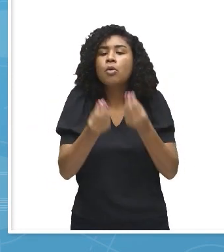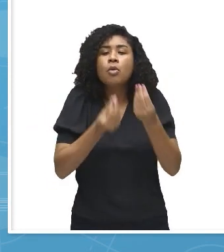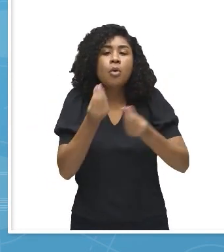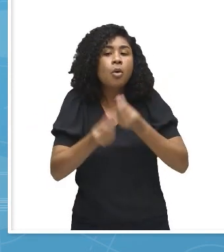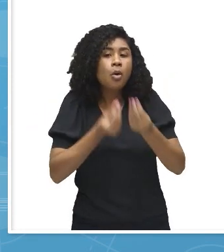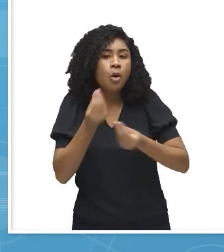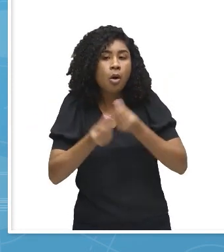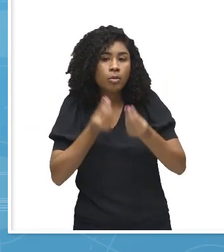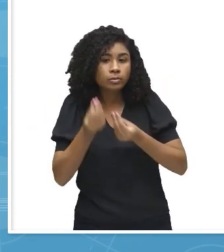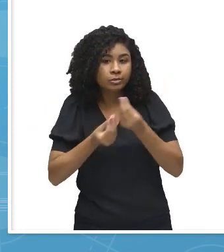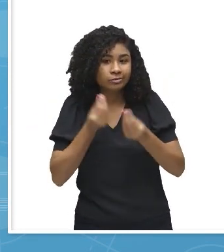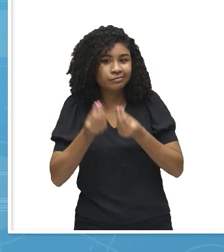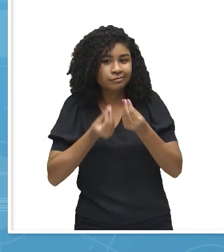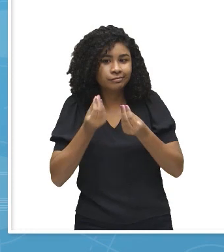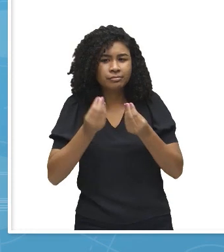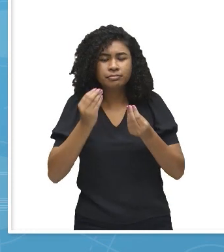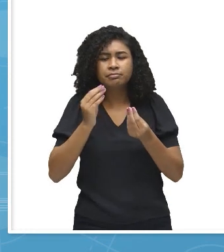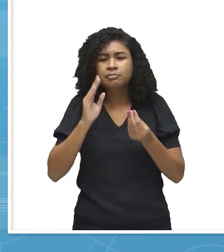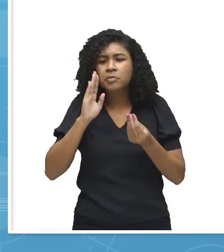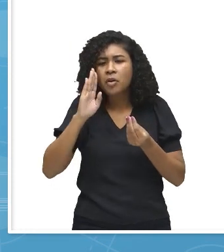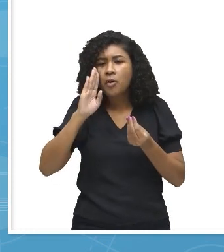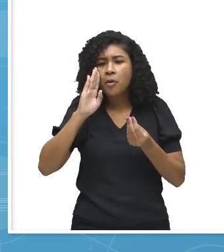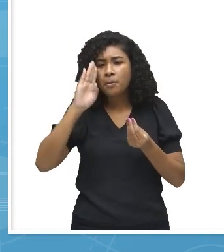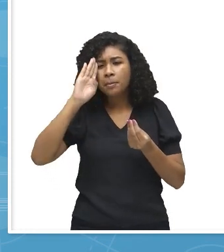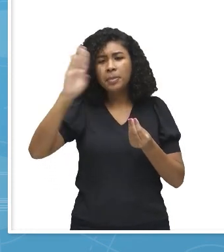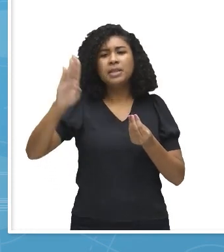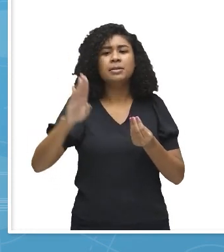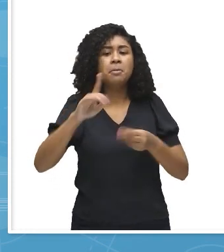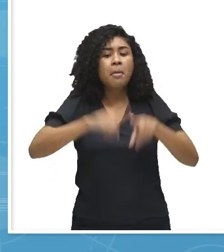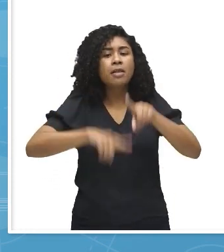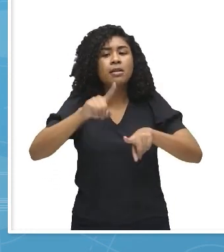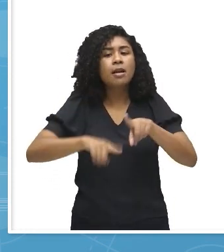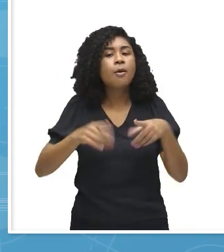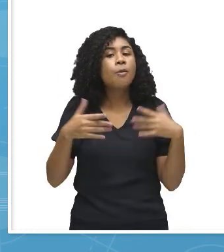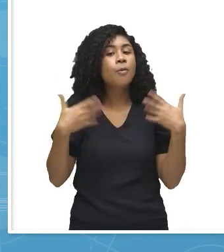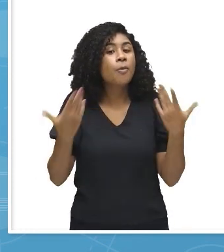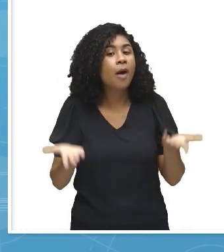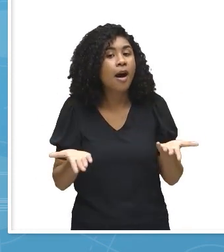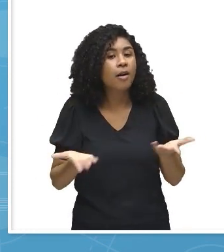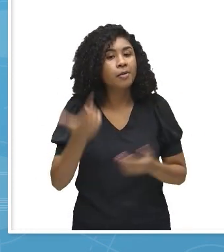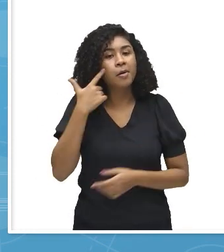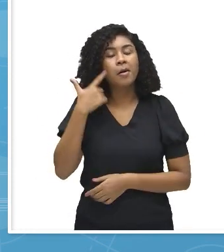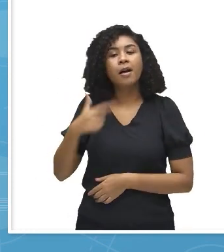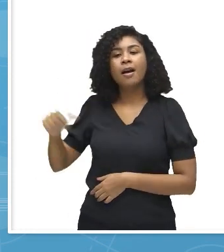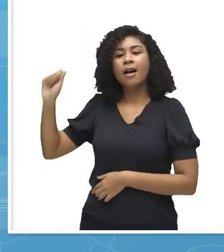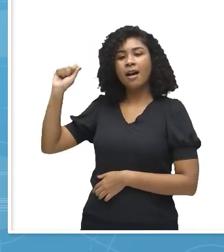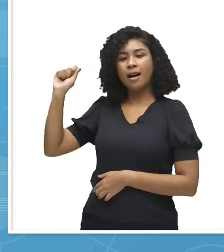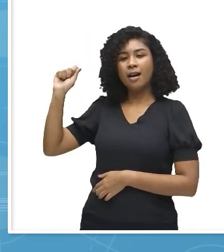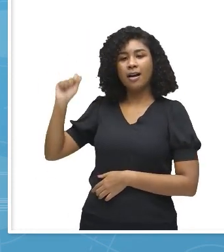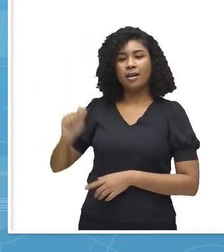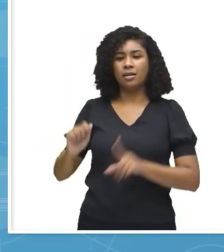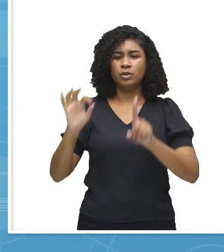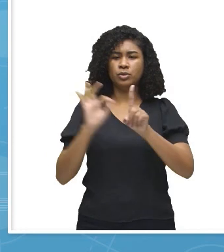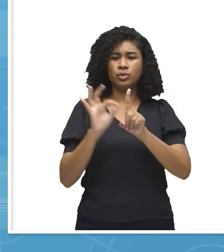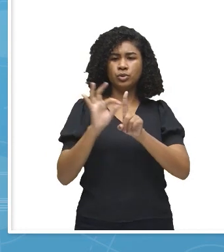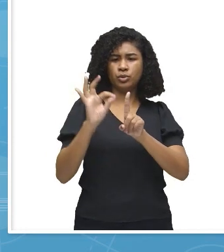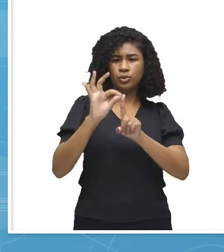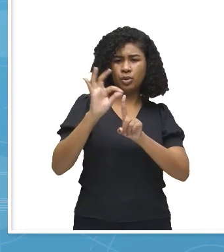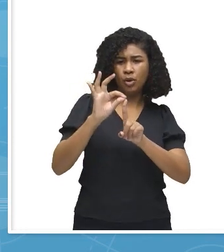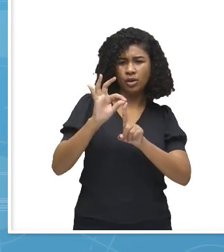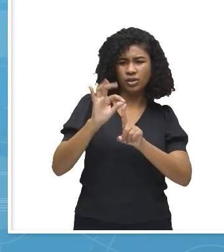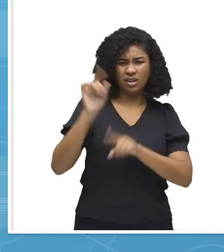exportação de qual desses itens? Letra A, aí do cultivo da soja. Será se foi a soja